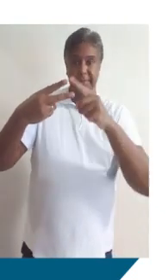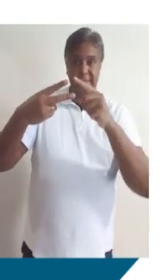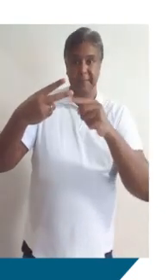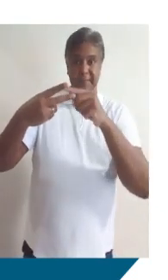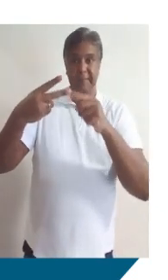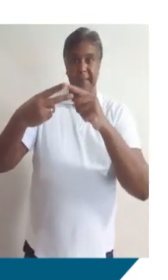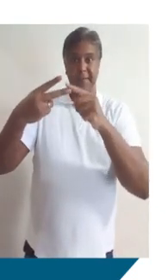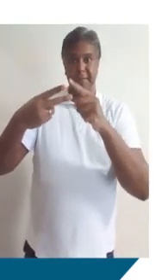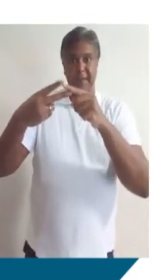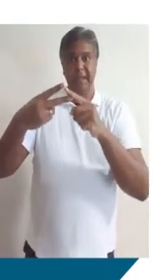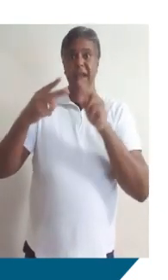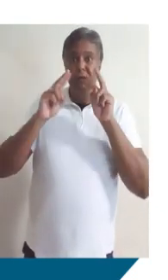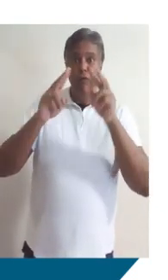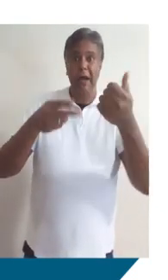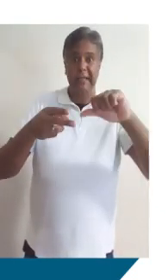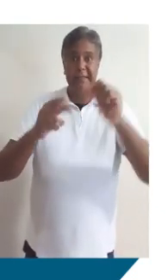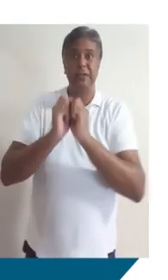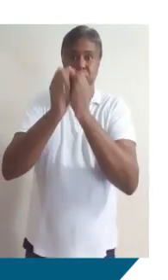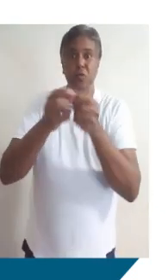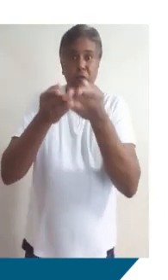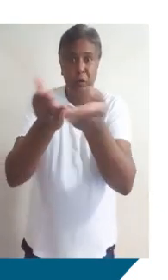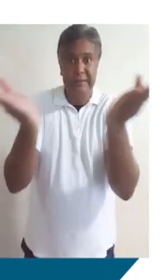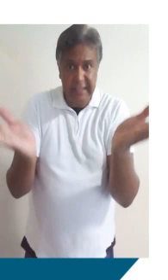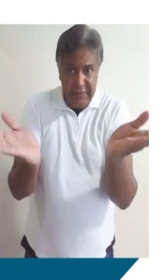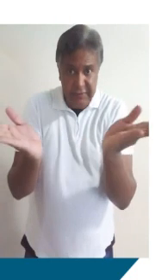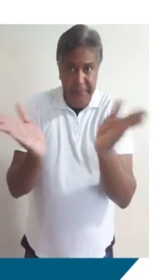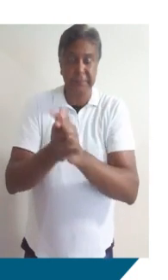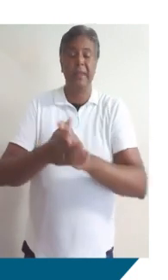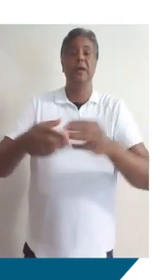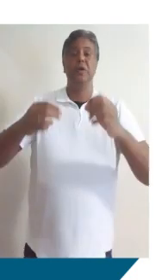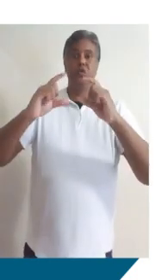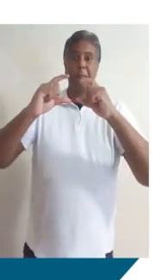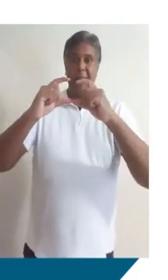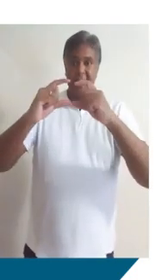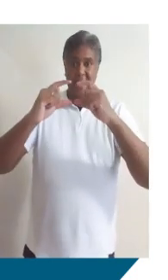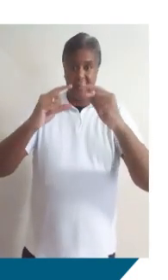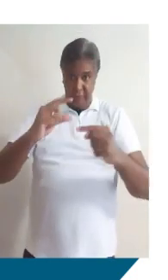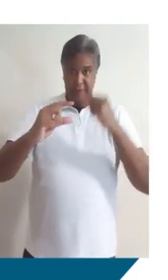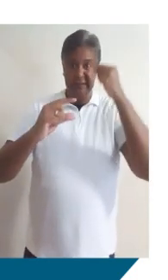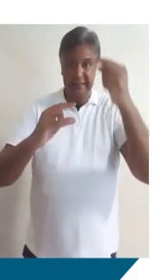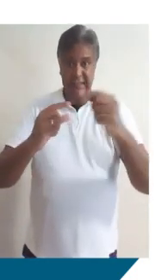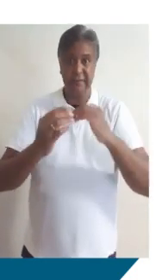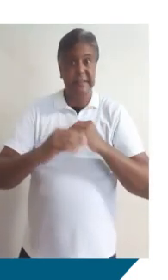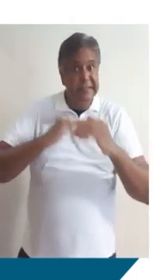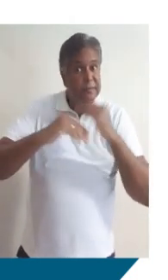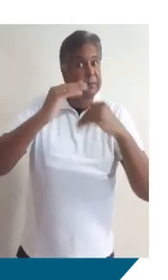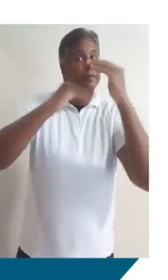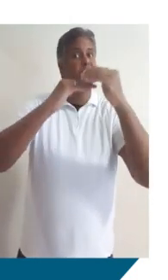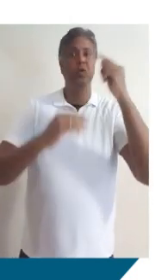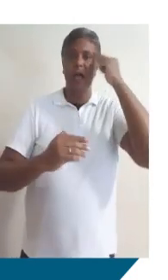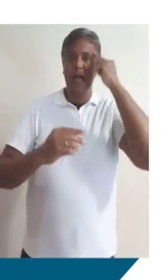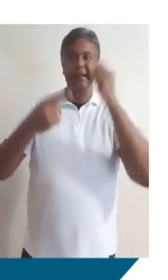o restante da redação, mas eu posso apostar com vocês que no parágrafo seguinte será desenvolvida a ideia 1 e